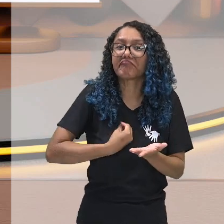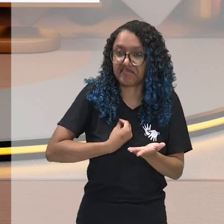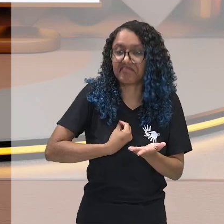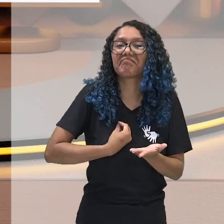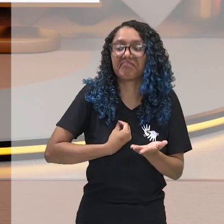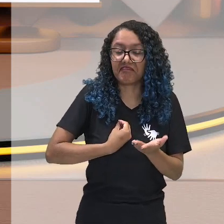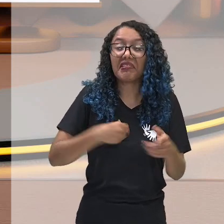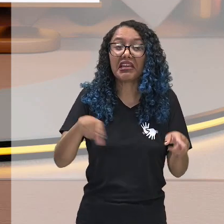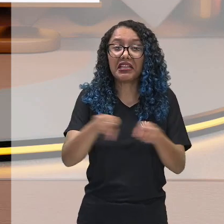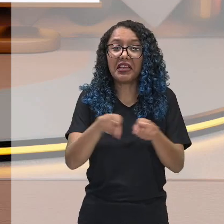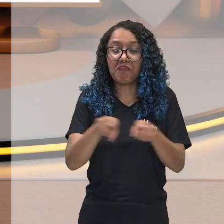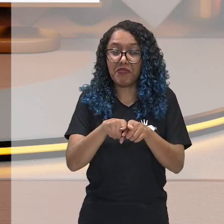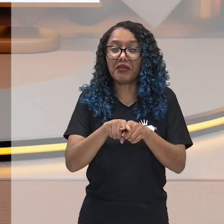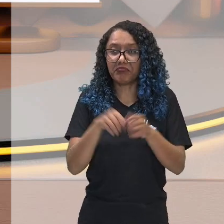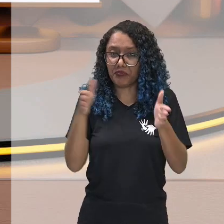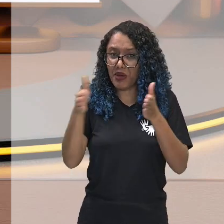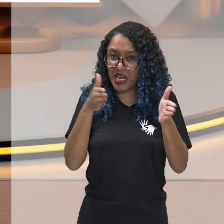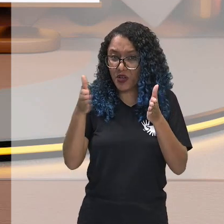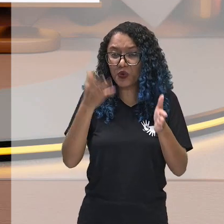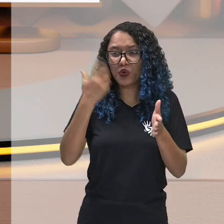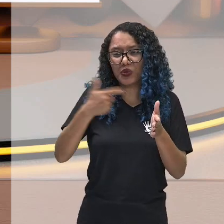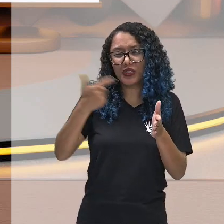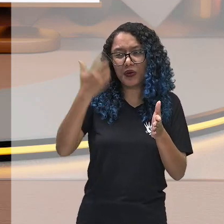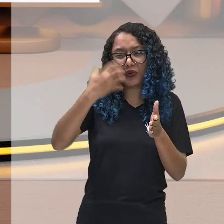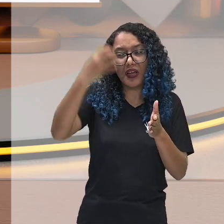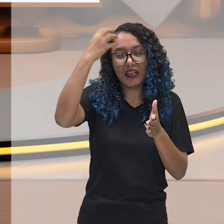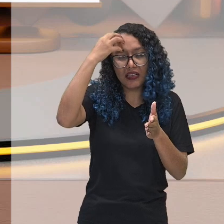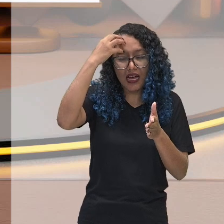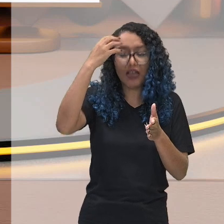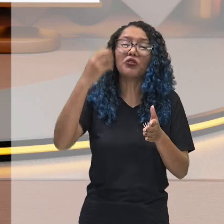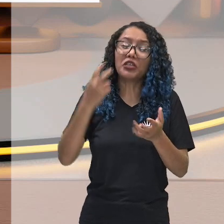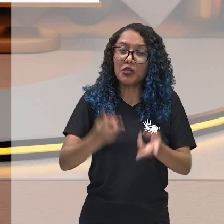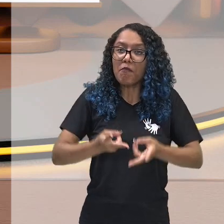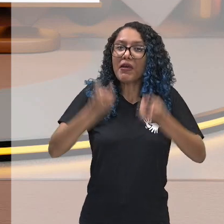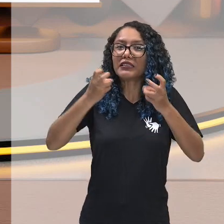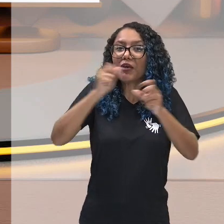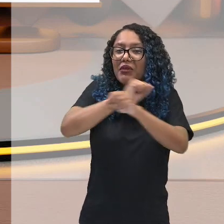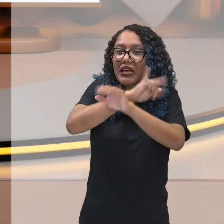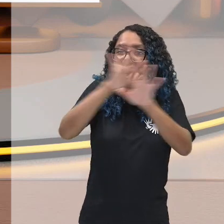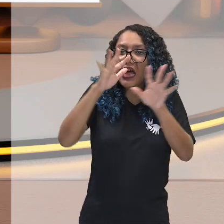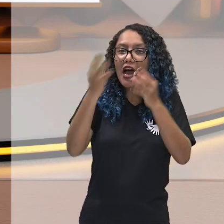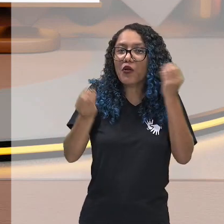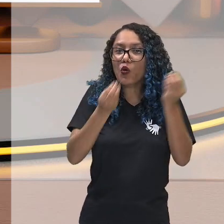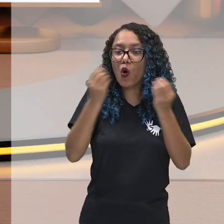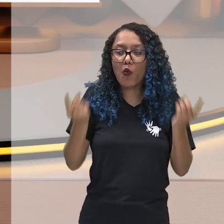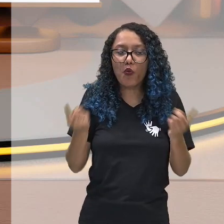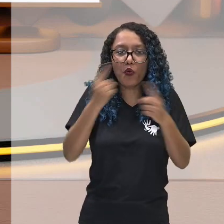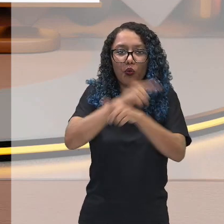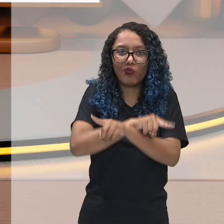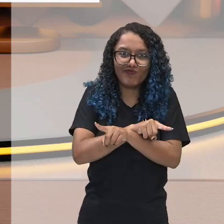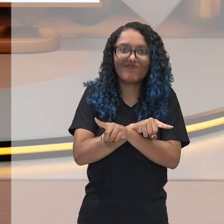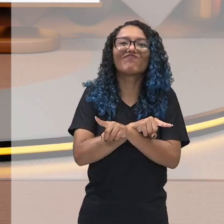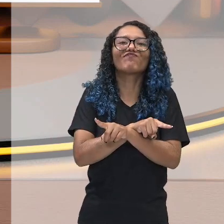no segundo reinado, a gente vê muito bem essa contradição entre o trabalho primeiramente escravizado